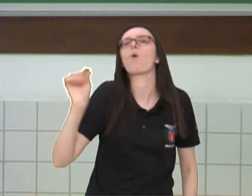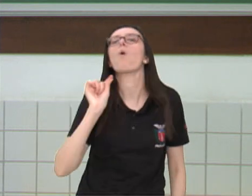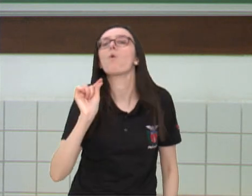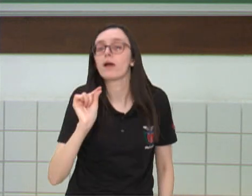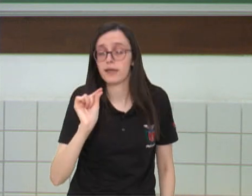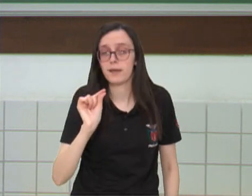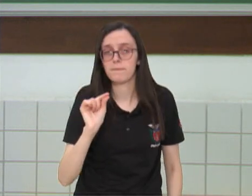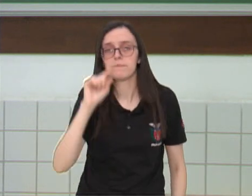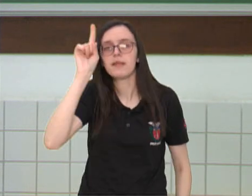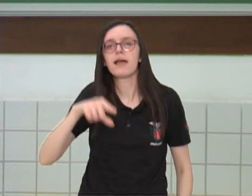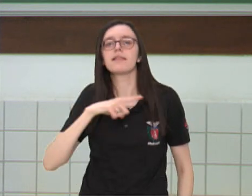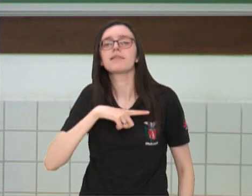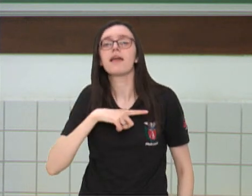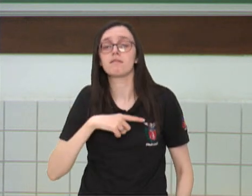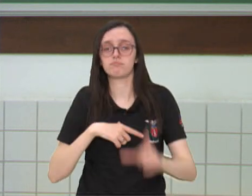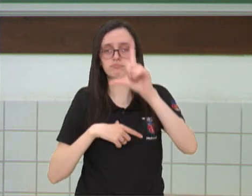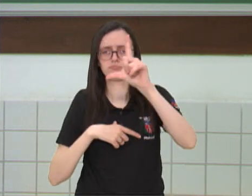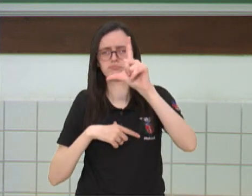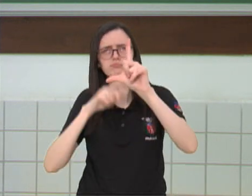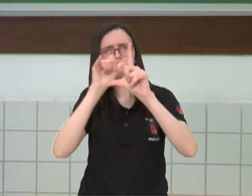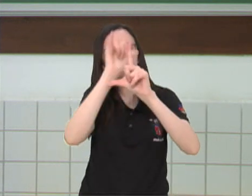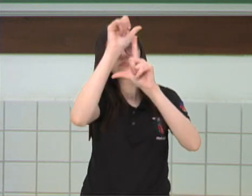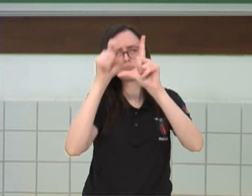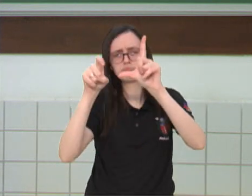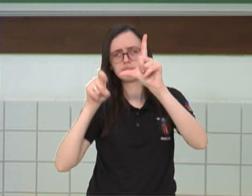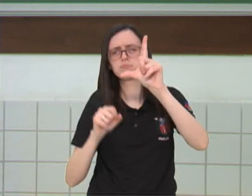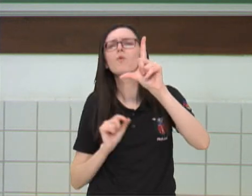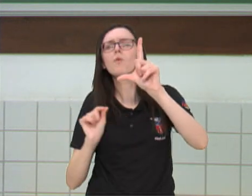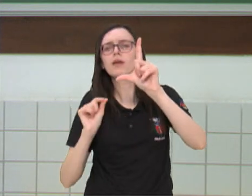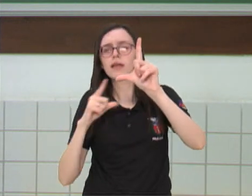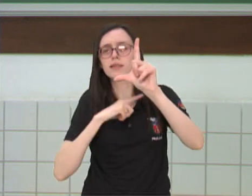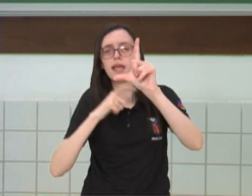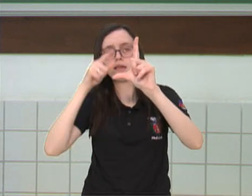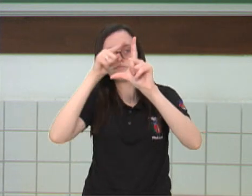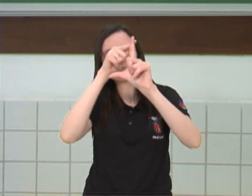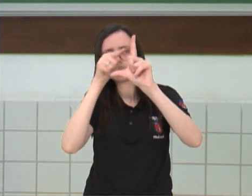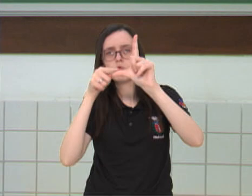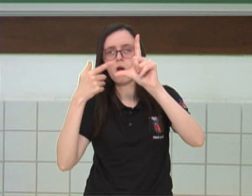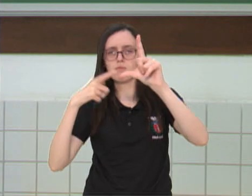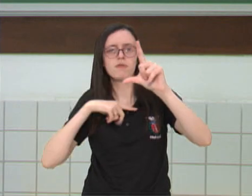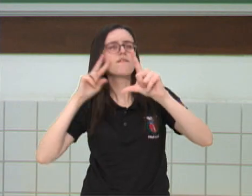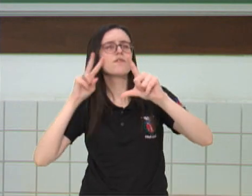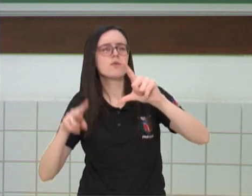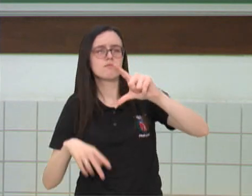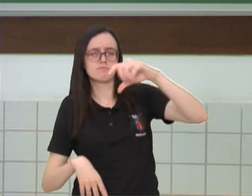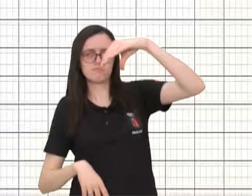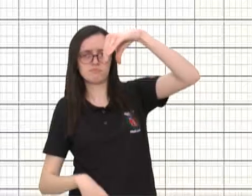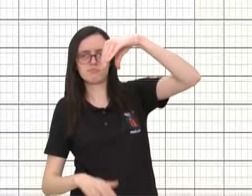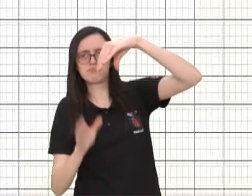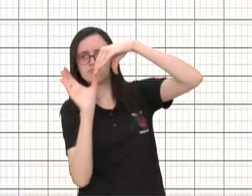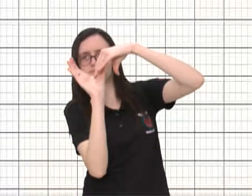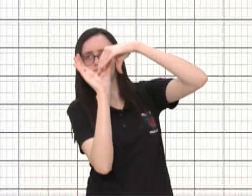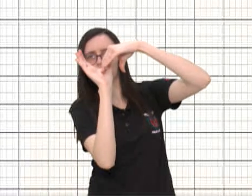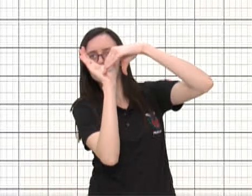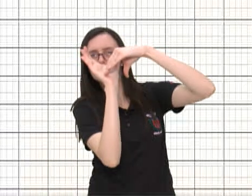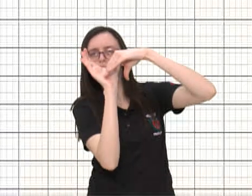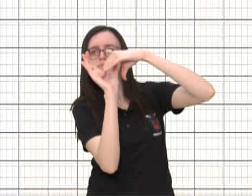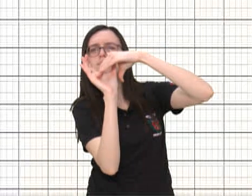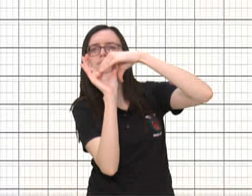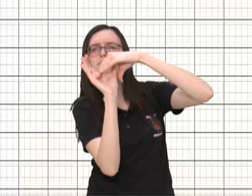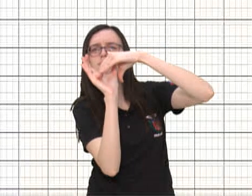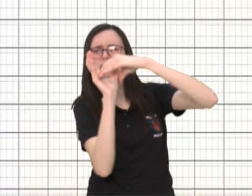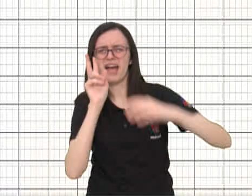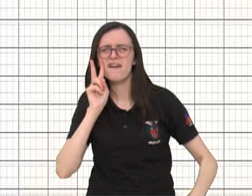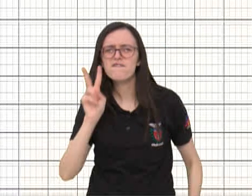tem a intersecção, uma região de intersecção entre as duas parábolas. Olha só que legal. A parábola com